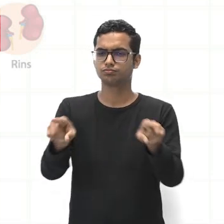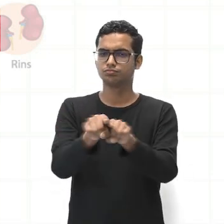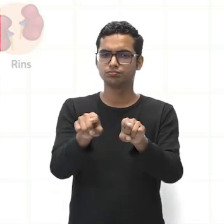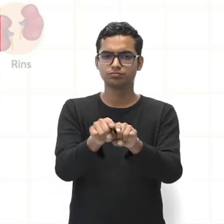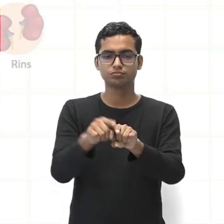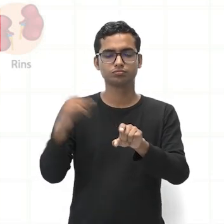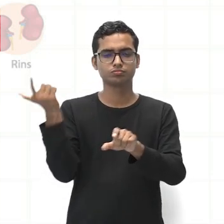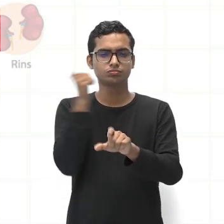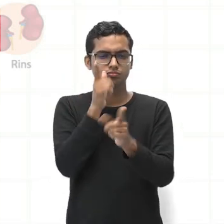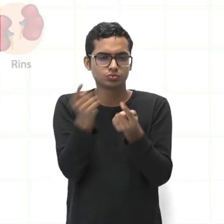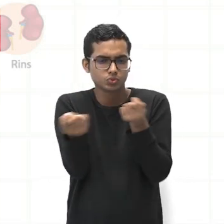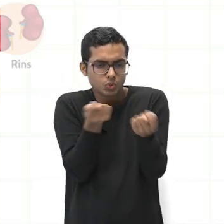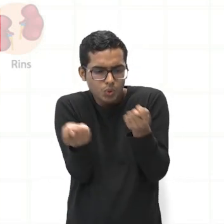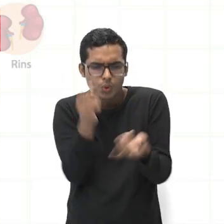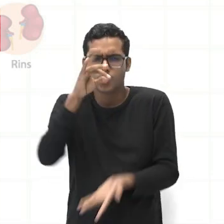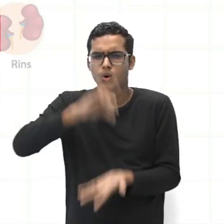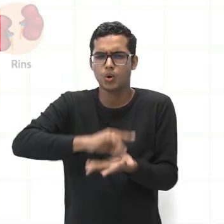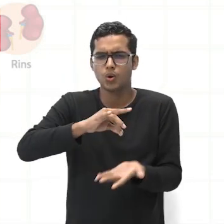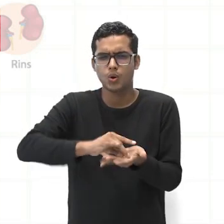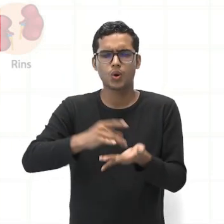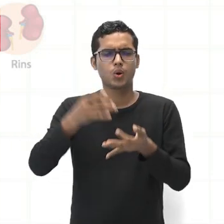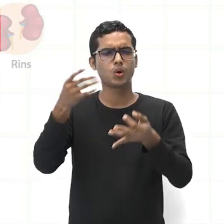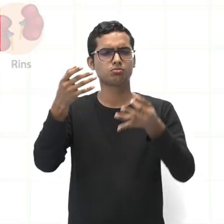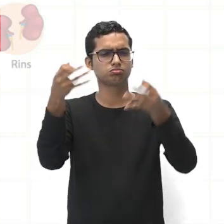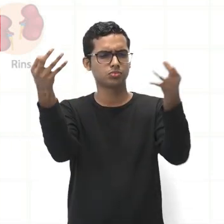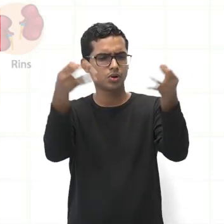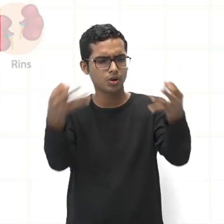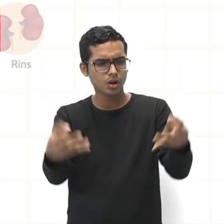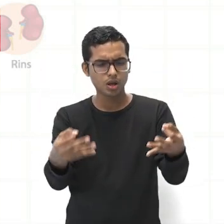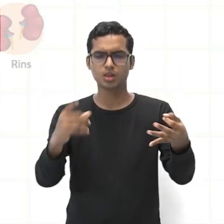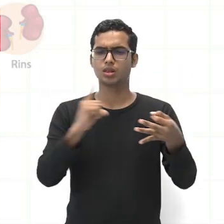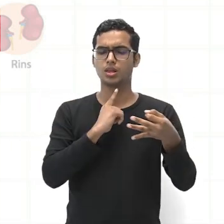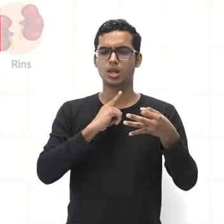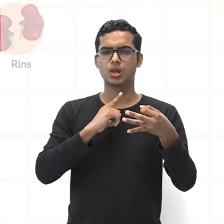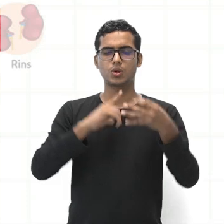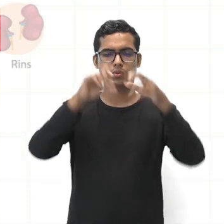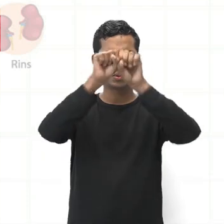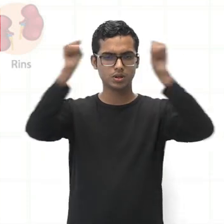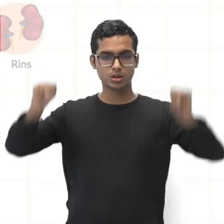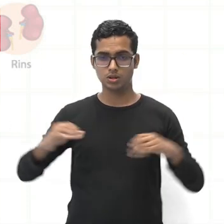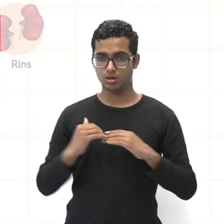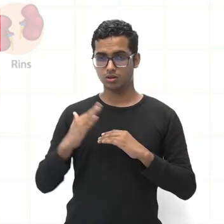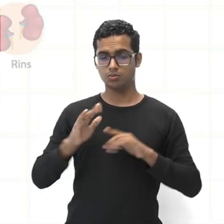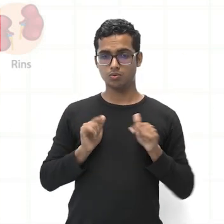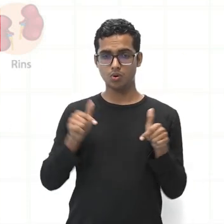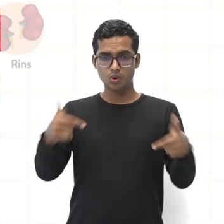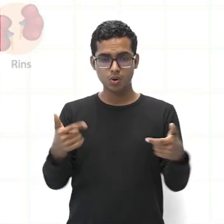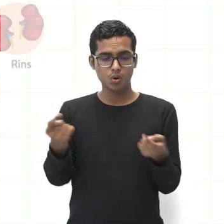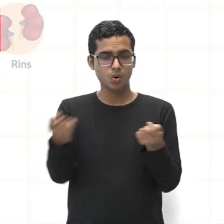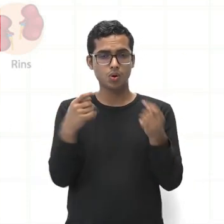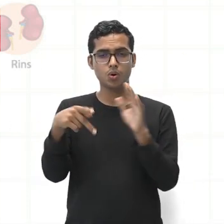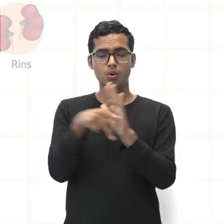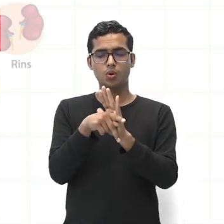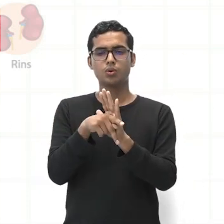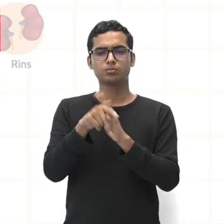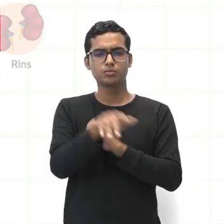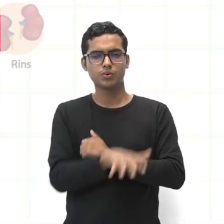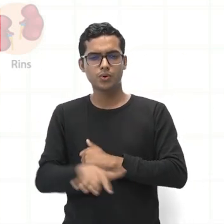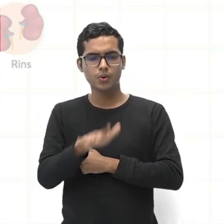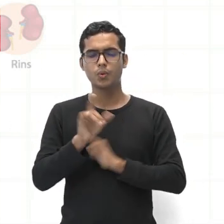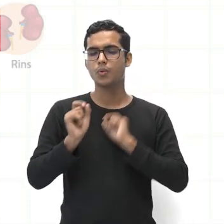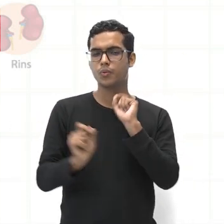E quem regula mais, quais são os sistemas que mais têm atuação no controle da